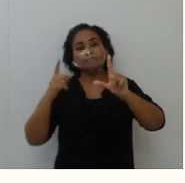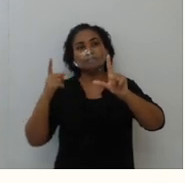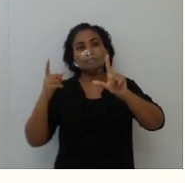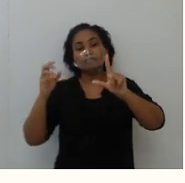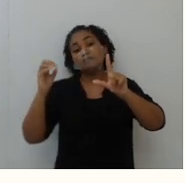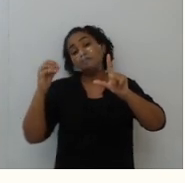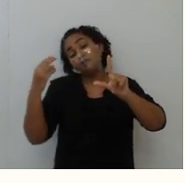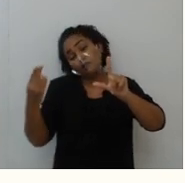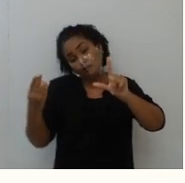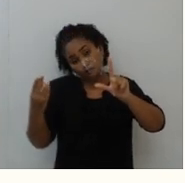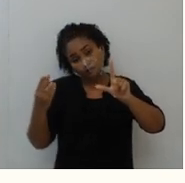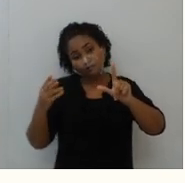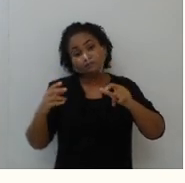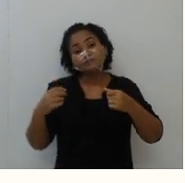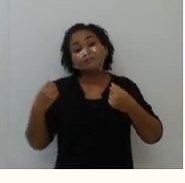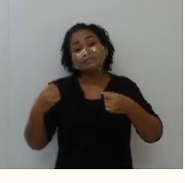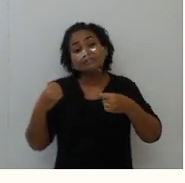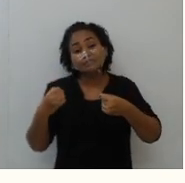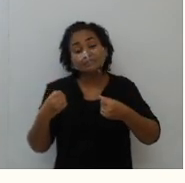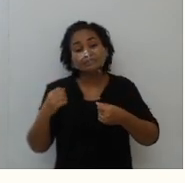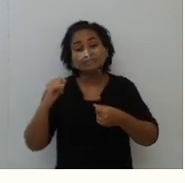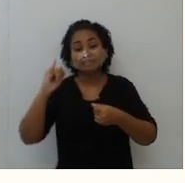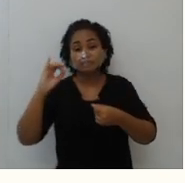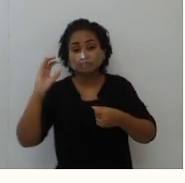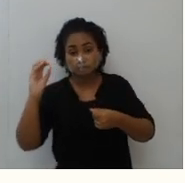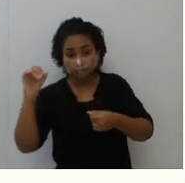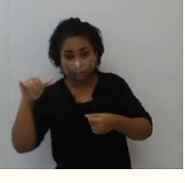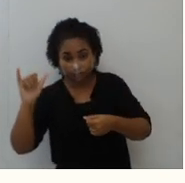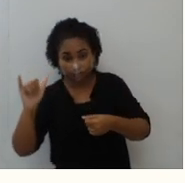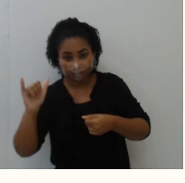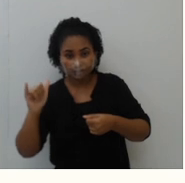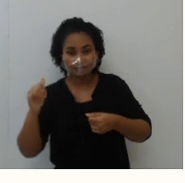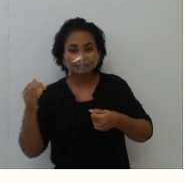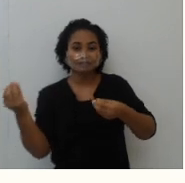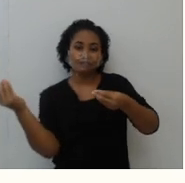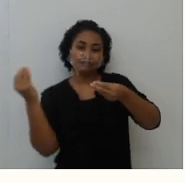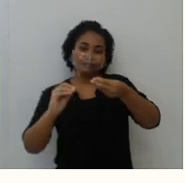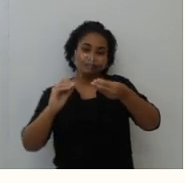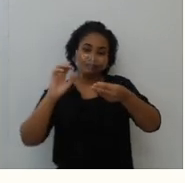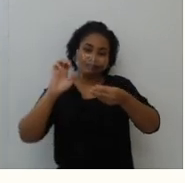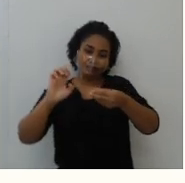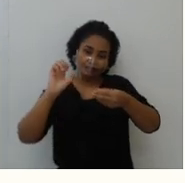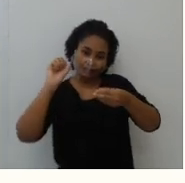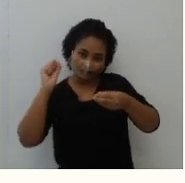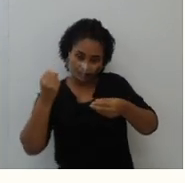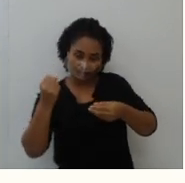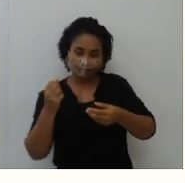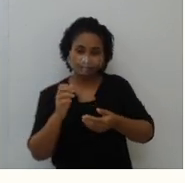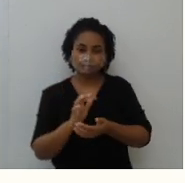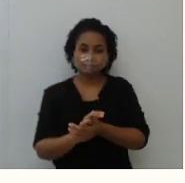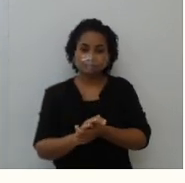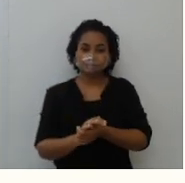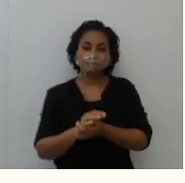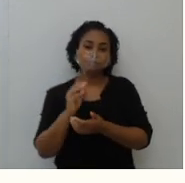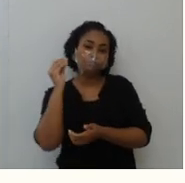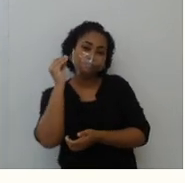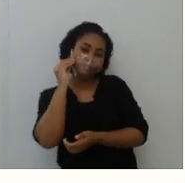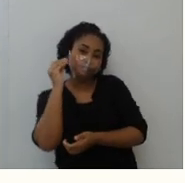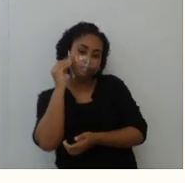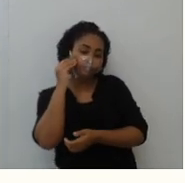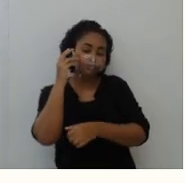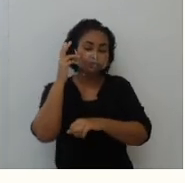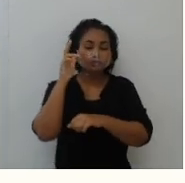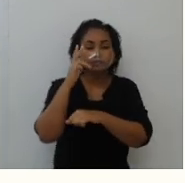e ou, você vai ter que acrescentar ES. Então, kiss, kisses, wash,